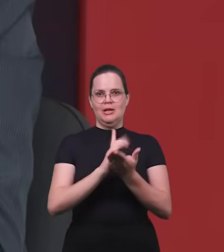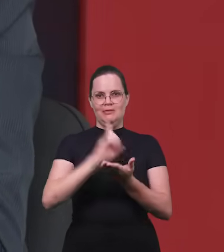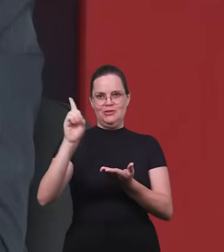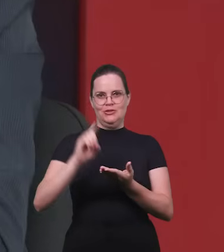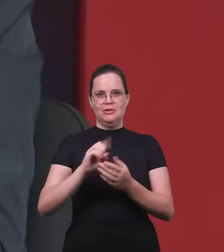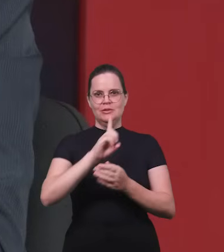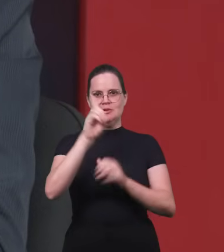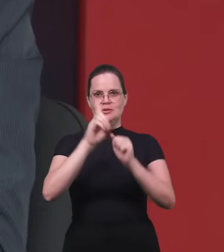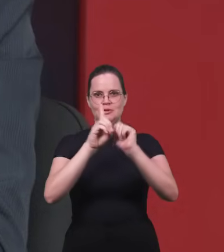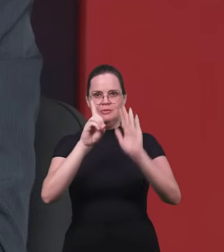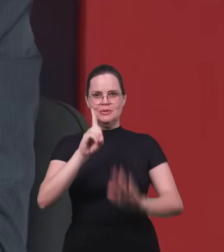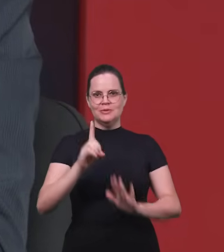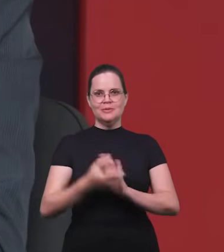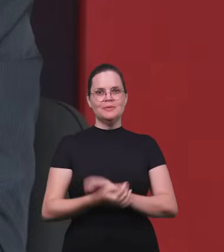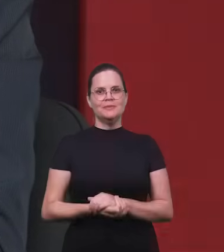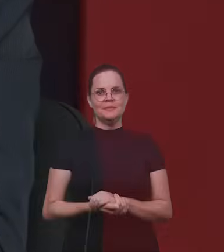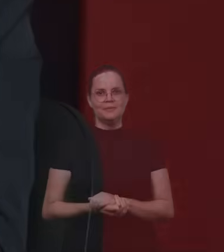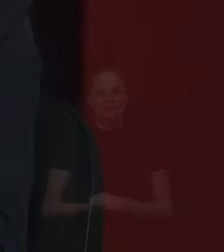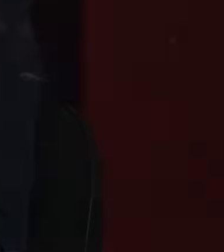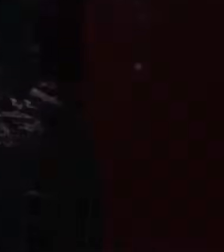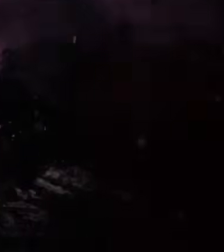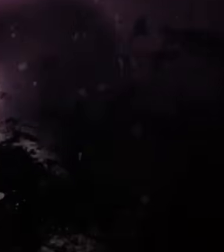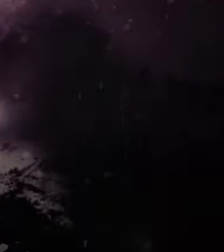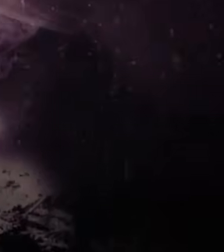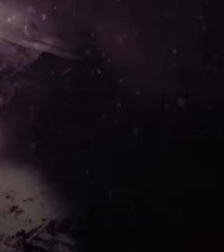abençoe, a paz do Senhor Jesus.